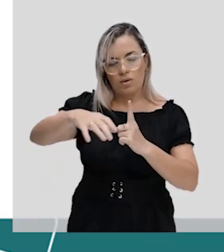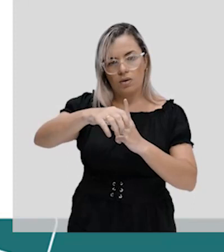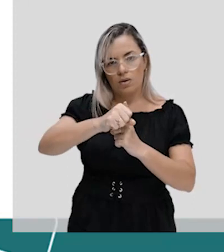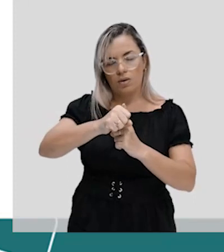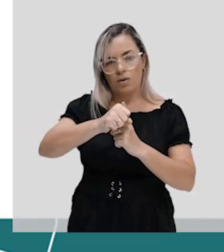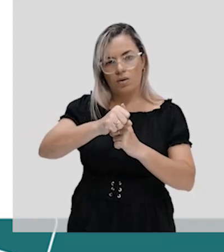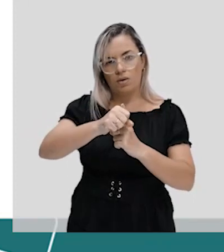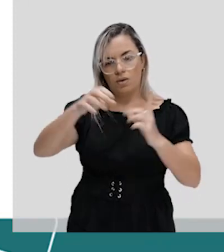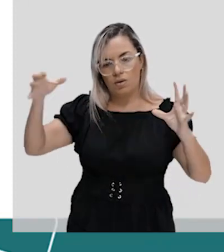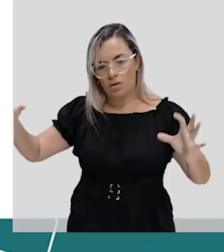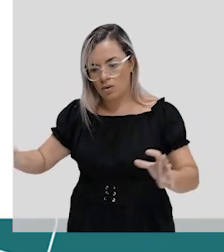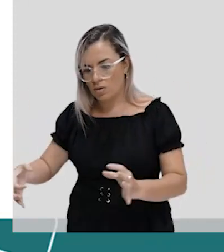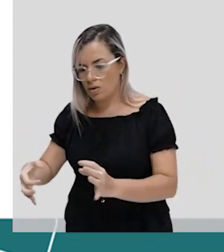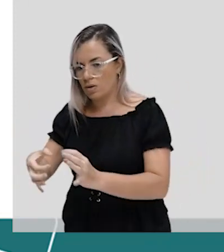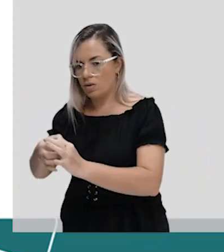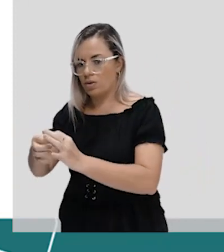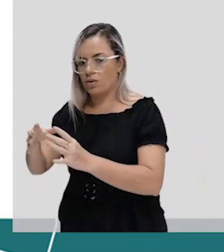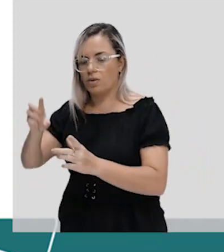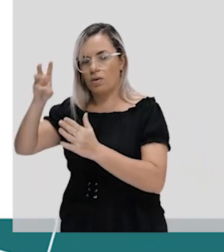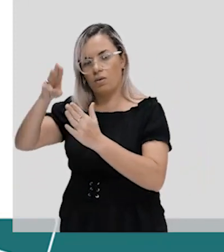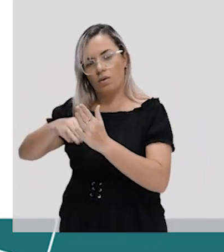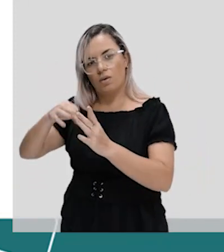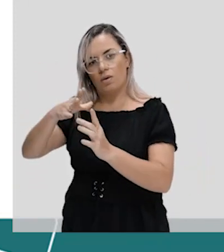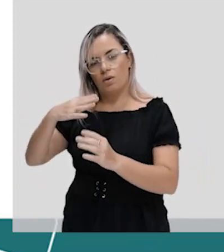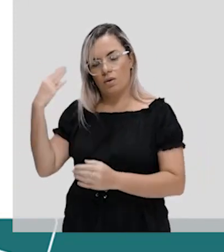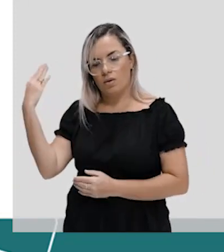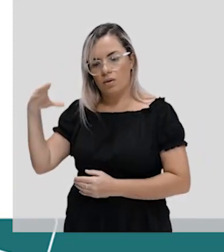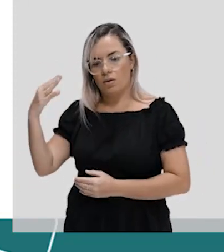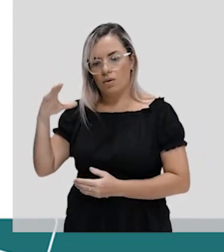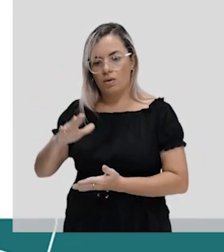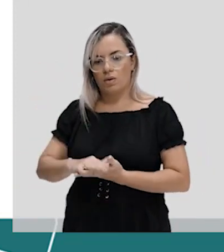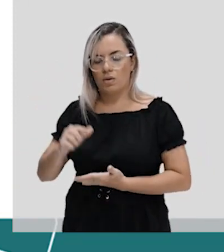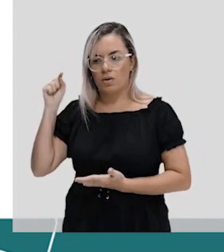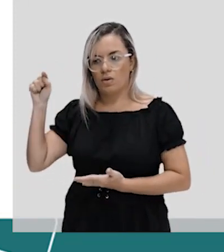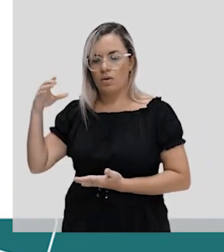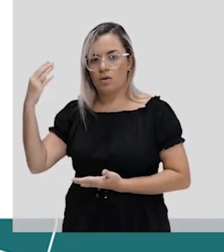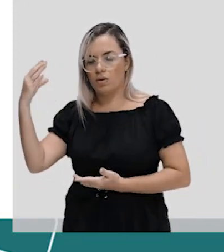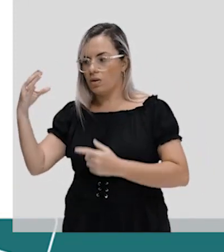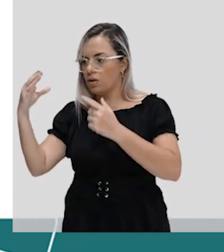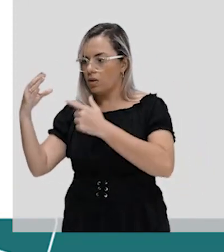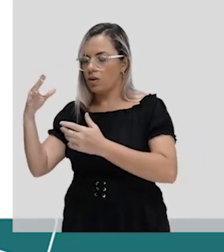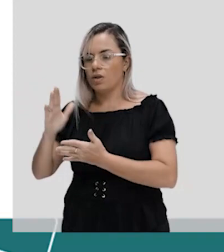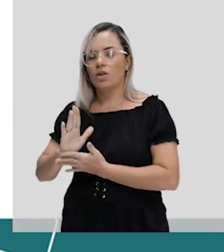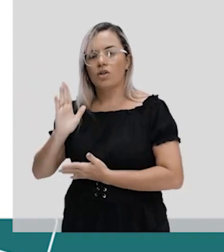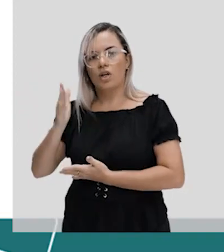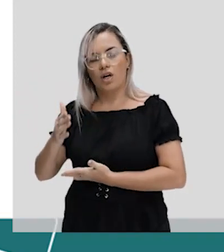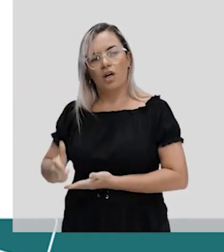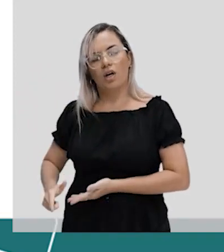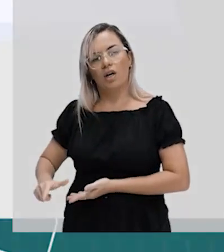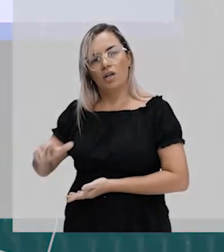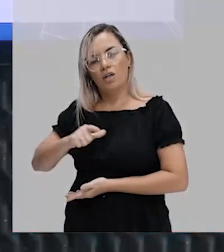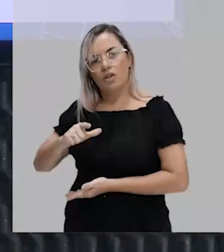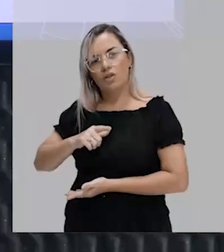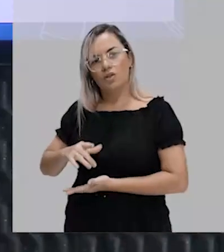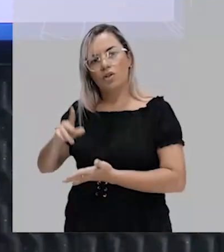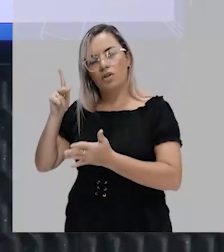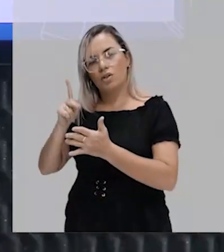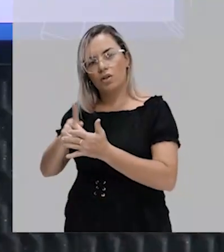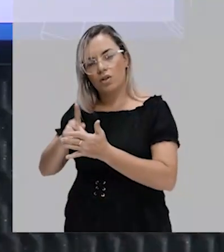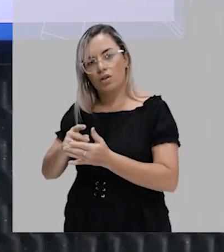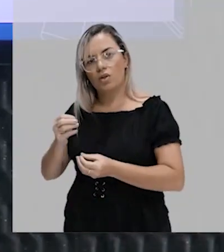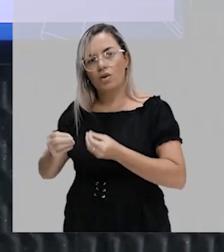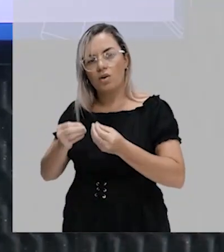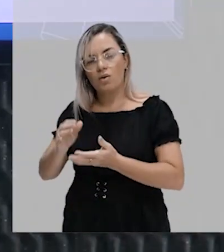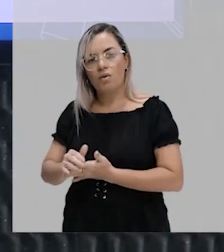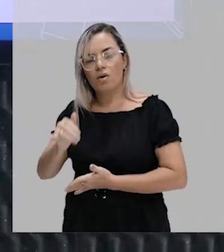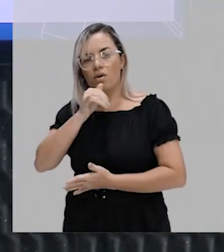necessariamente segue o método científico, das ciências que já estavam consolidadas naquela época. da biologia,